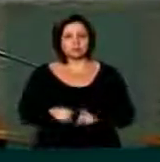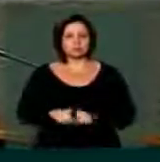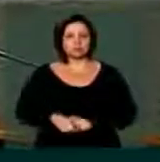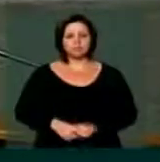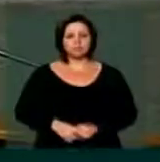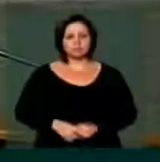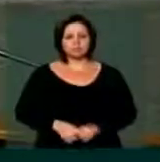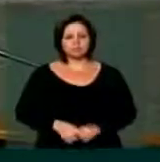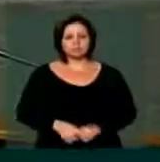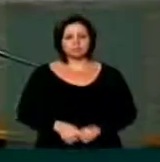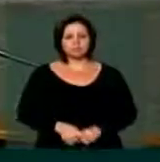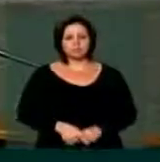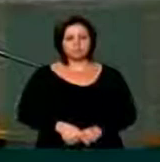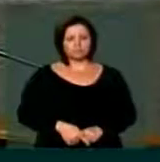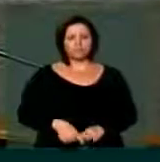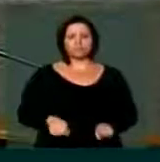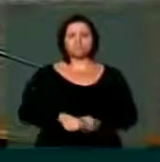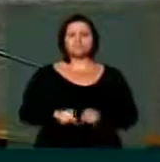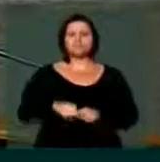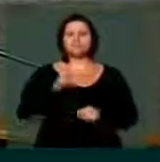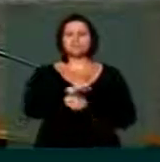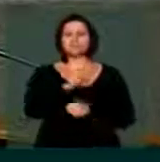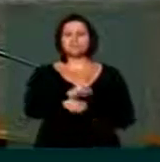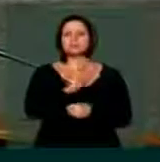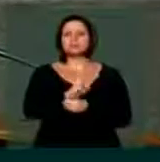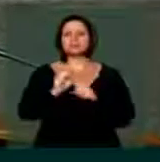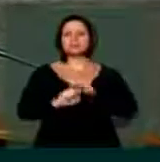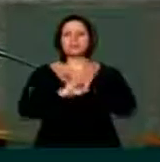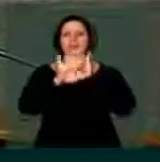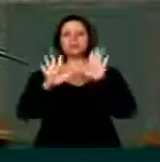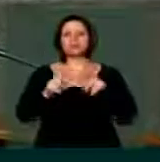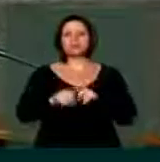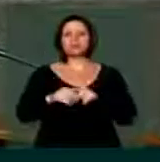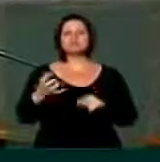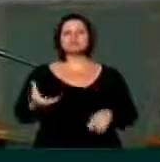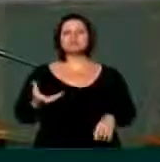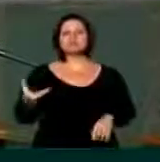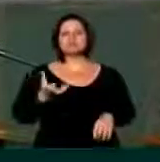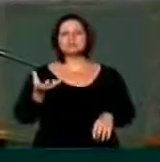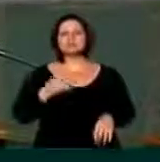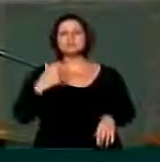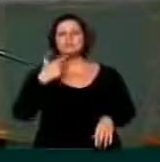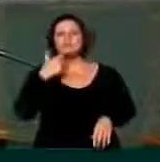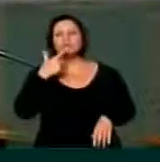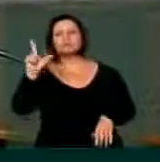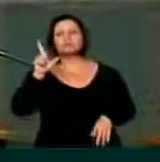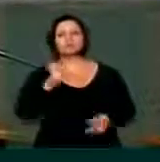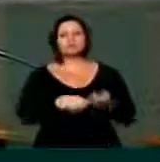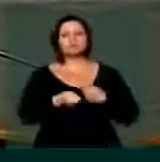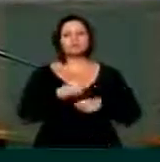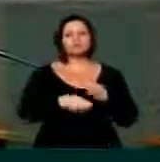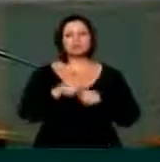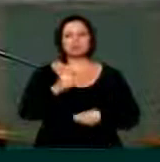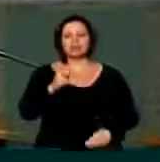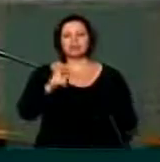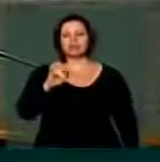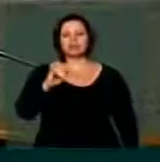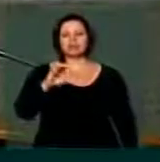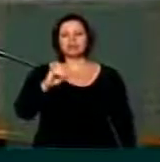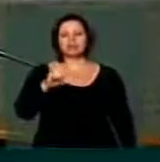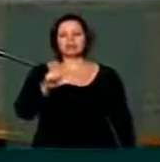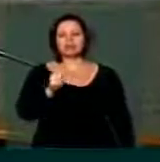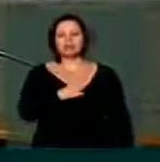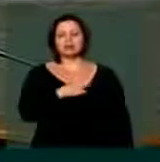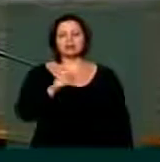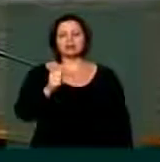também tivemos que defender claramente que nós queremos um outro modelo agrícola e agrário.